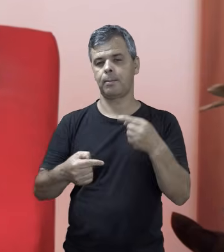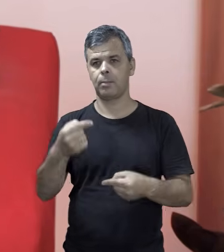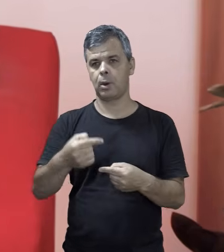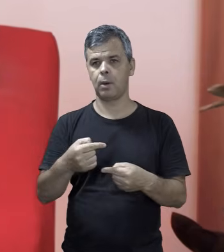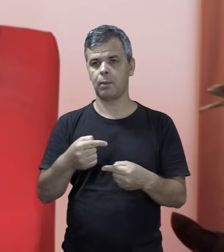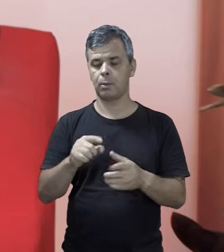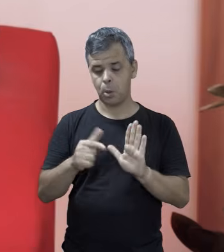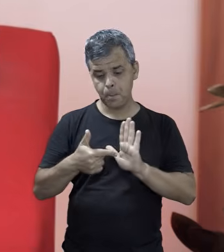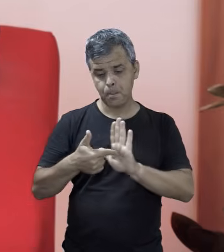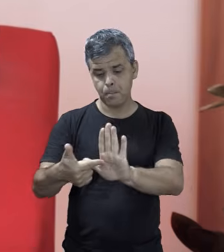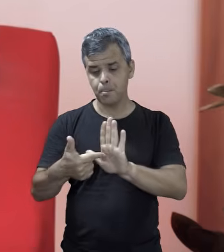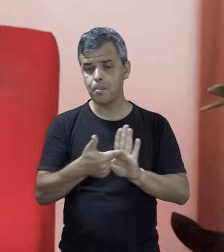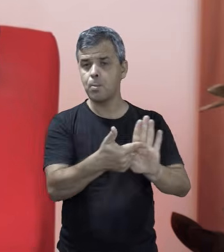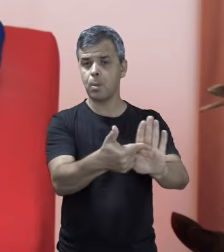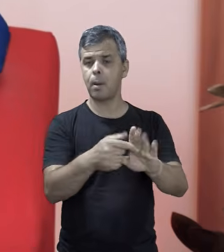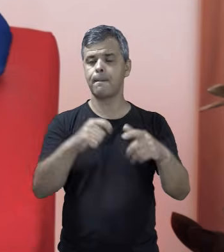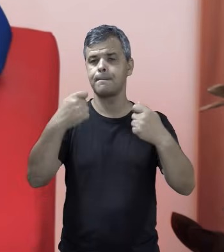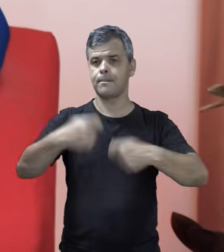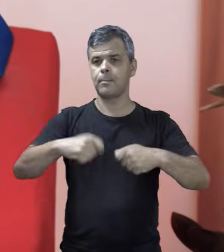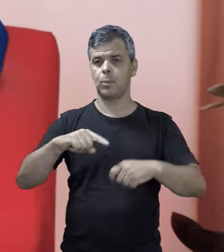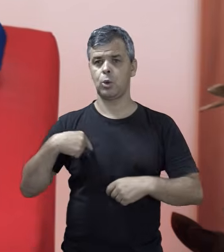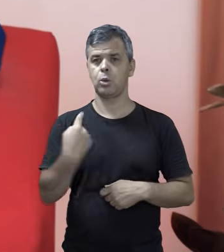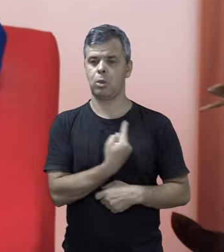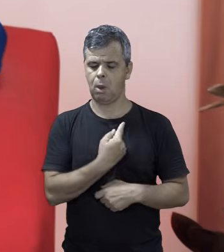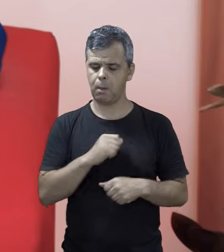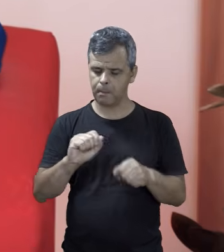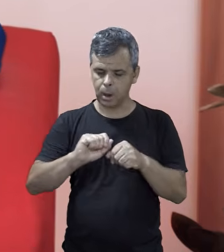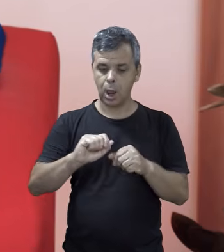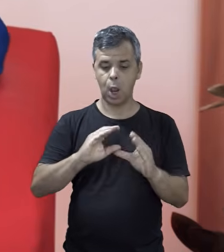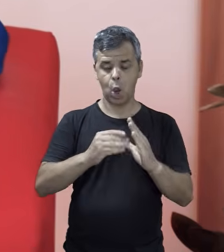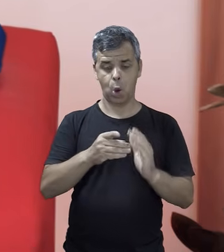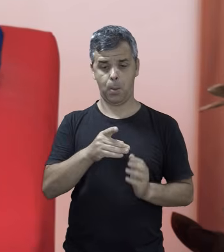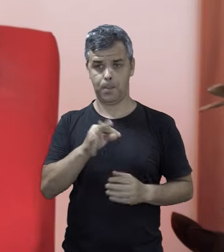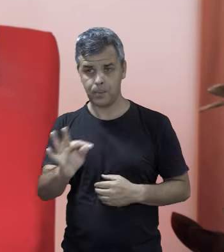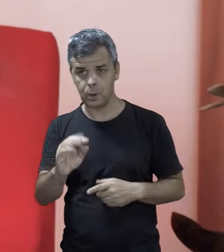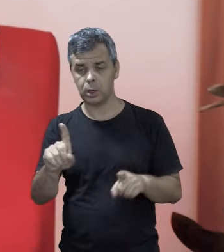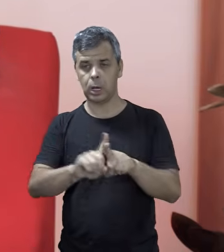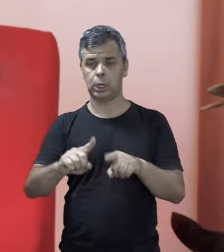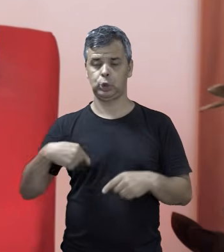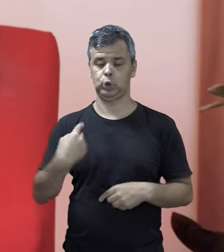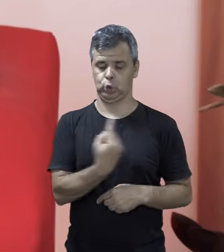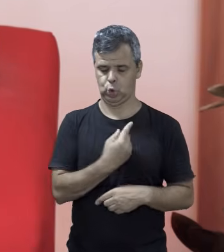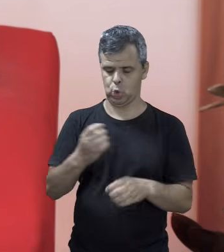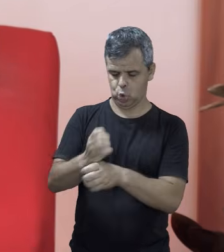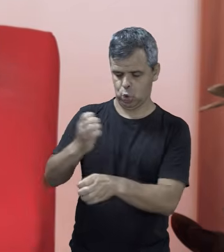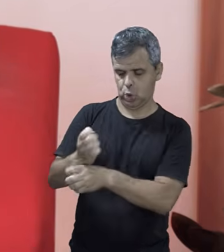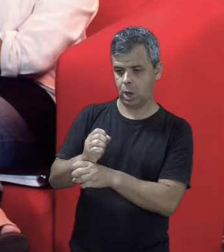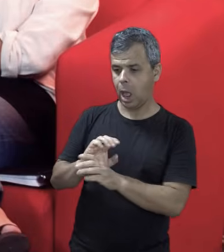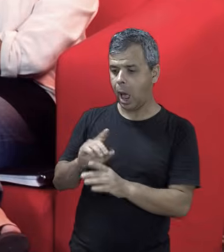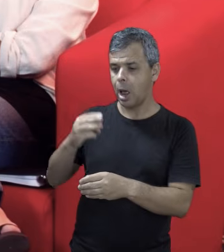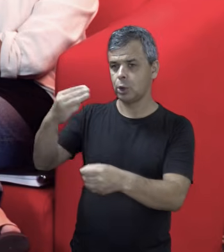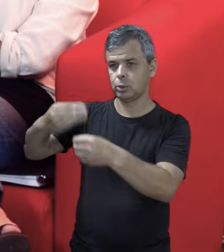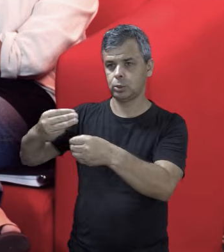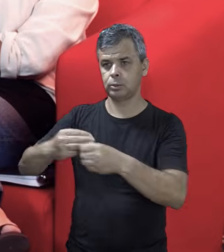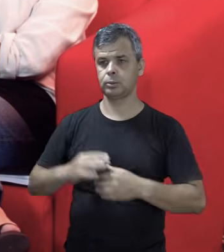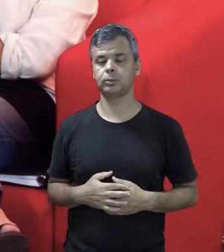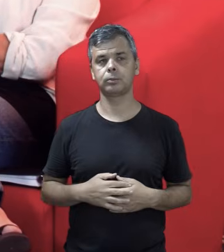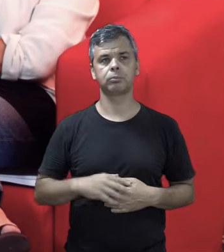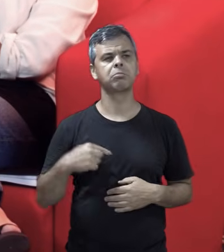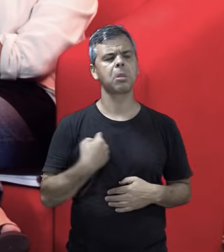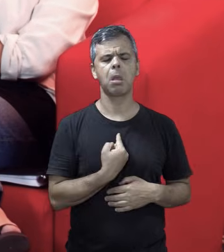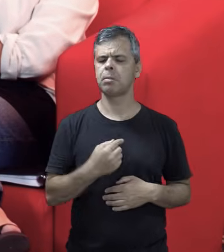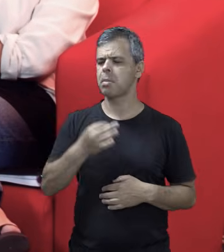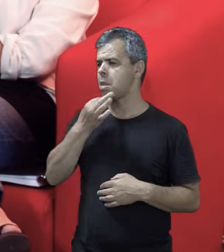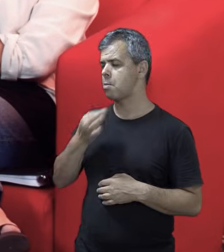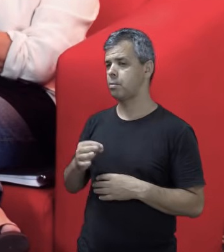os apontamentos necessários para a gente atualizar o PT também para o que a gente tem construído na ponta. A gente tem